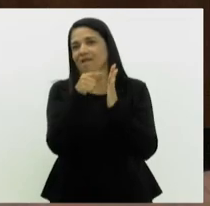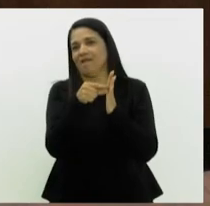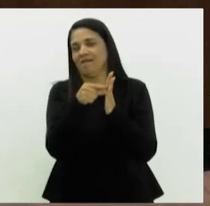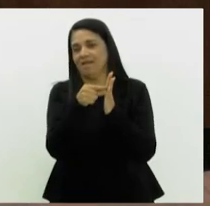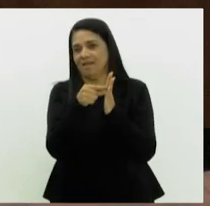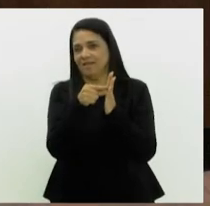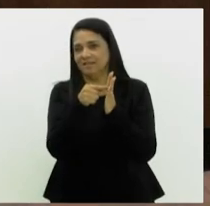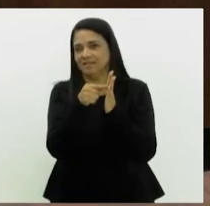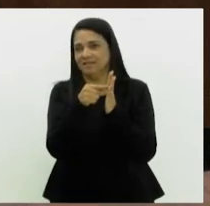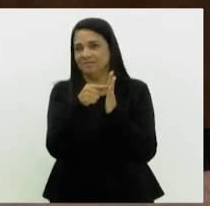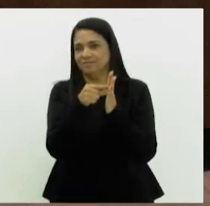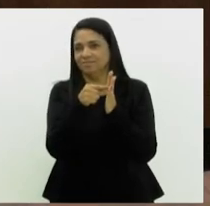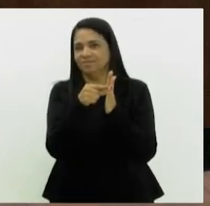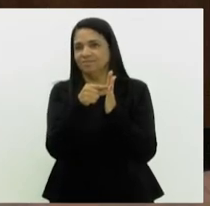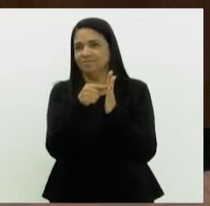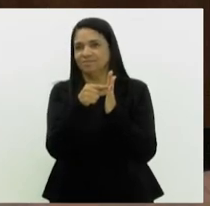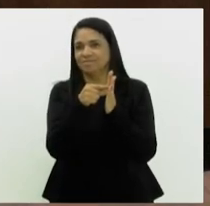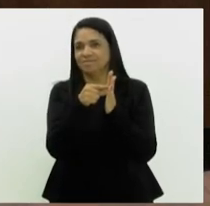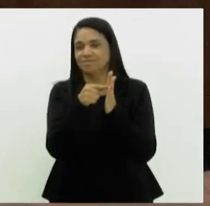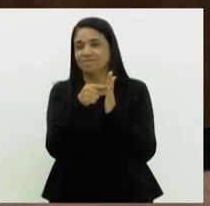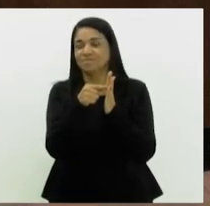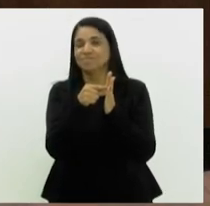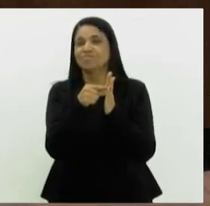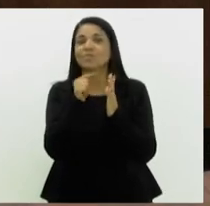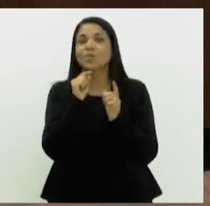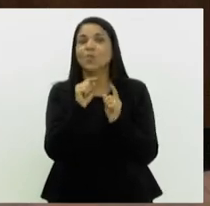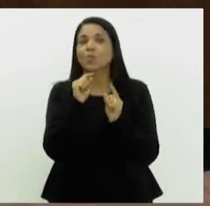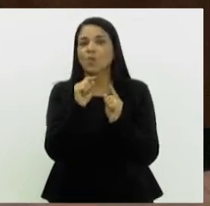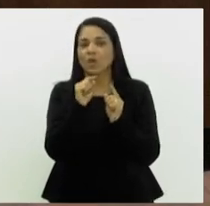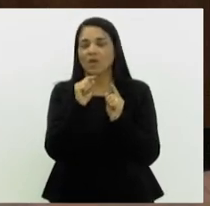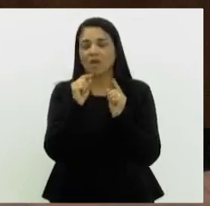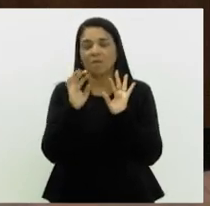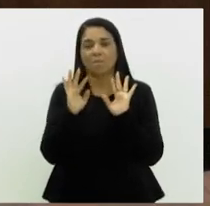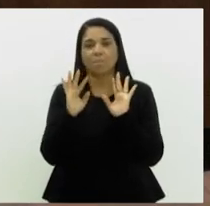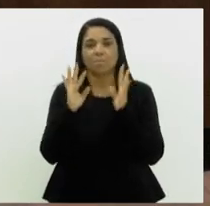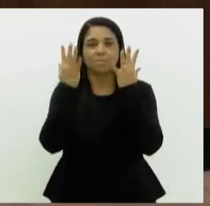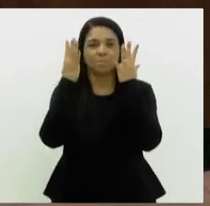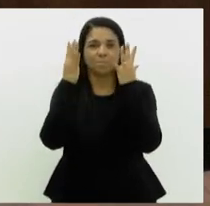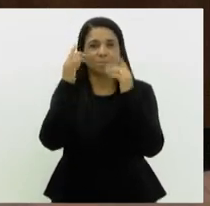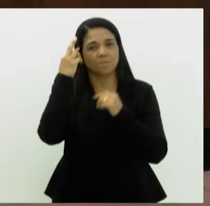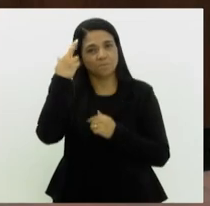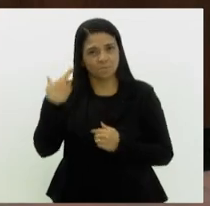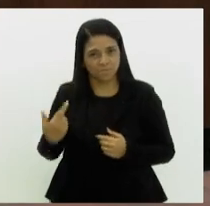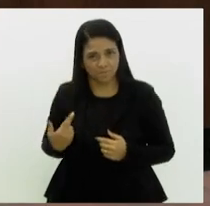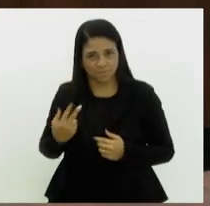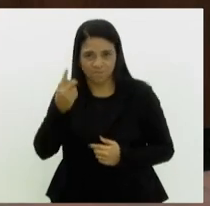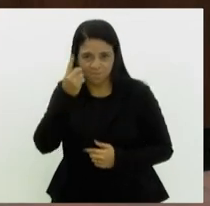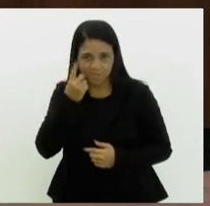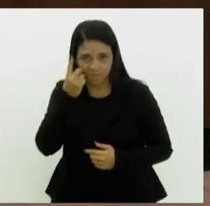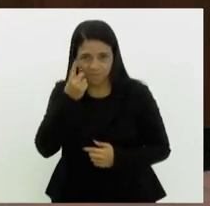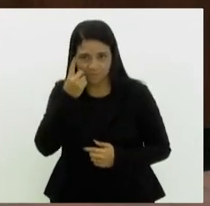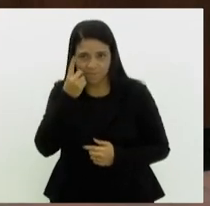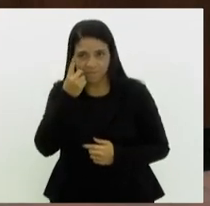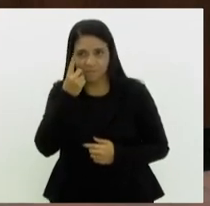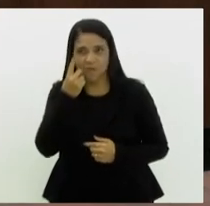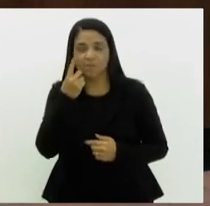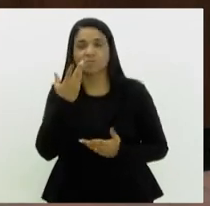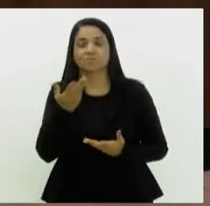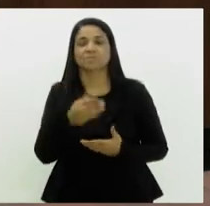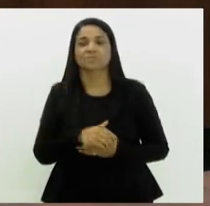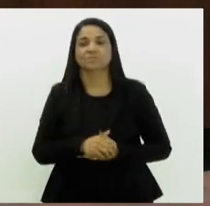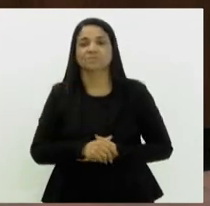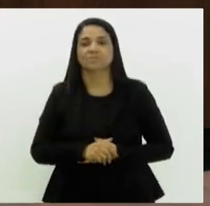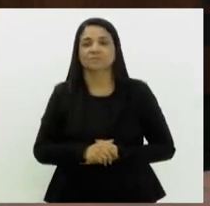Tiaju, para, mais que tudo, parabenizar a deputada Renata Souza por essa proposição,